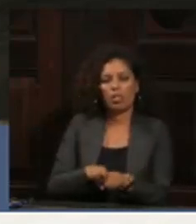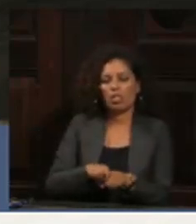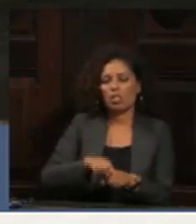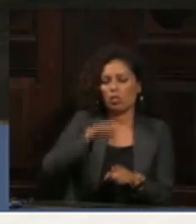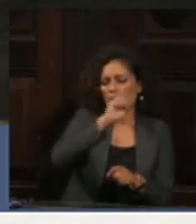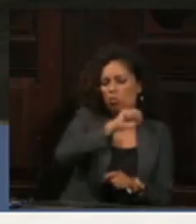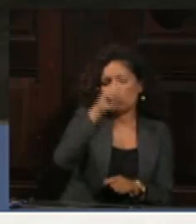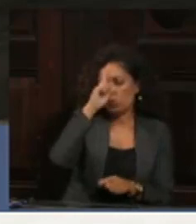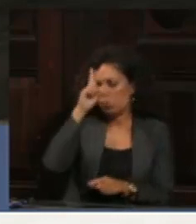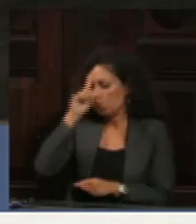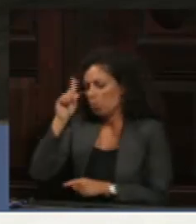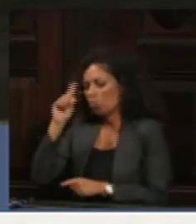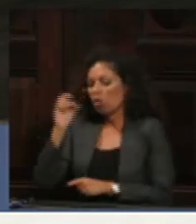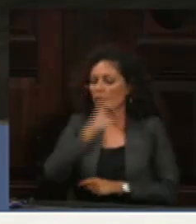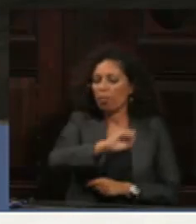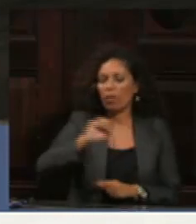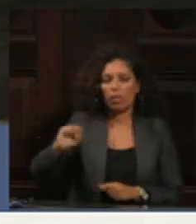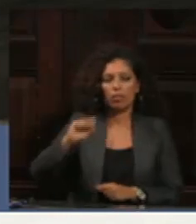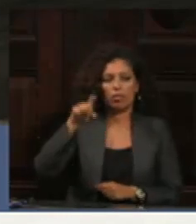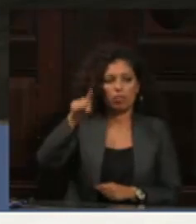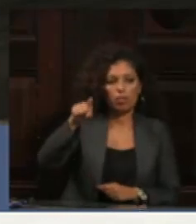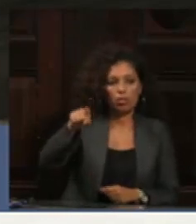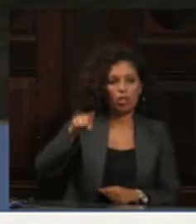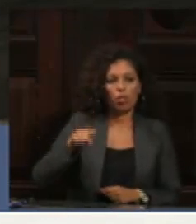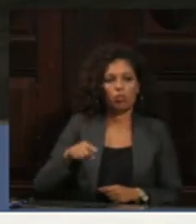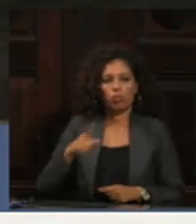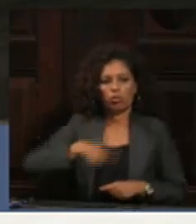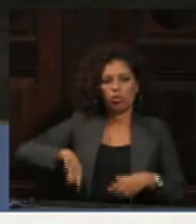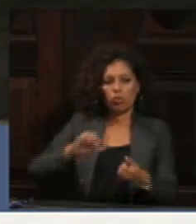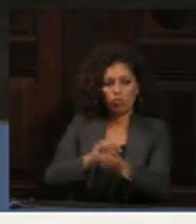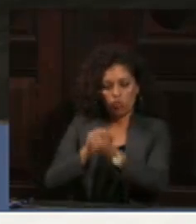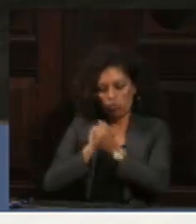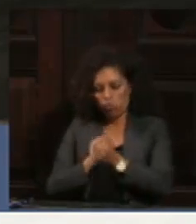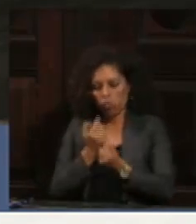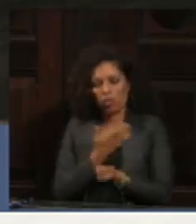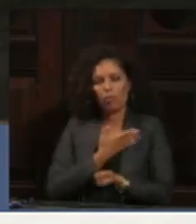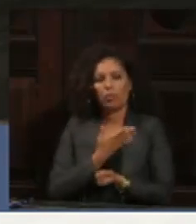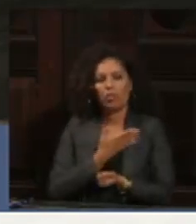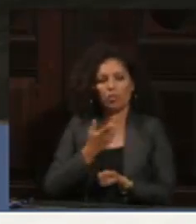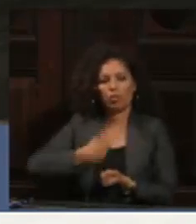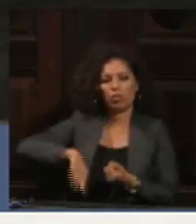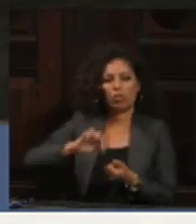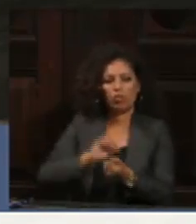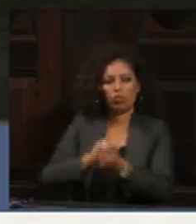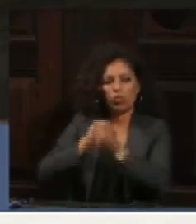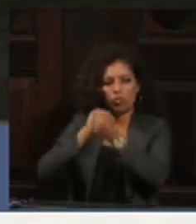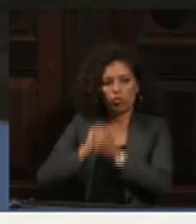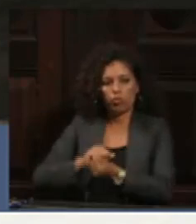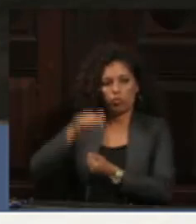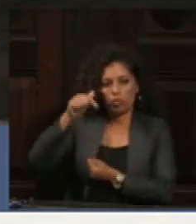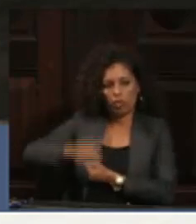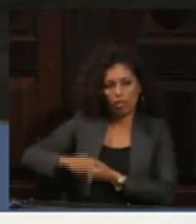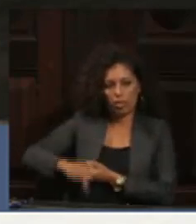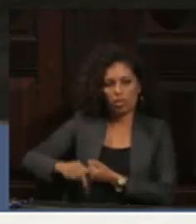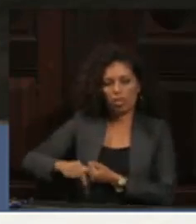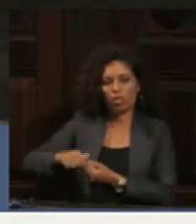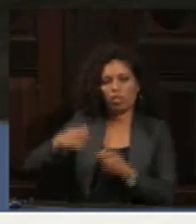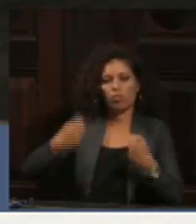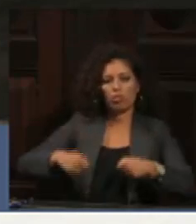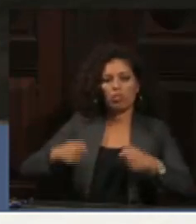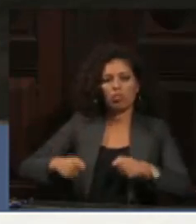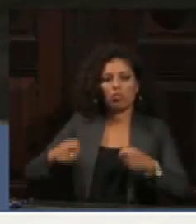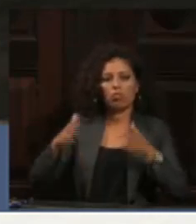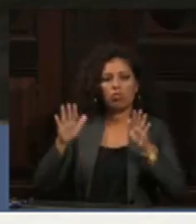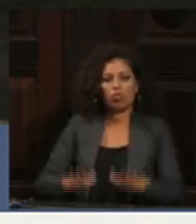exterminada. Então, Mônica Francisco, vamos juntas, companheira. Vamos juntas, que é esse o lugar que a gente deveria estar